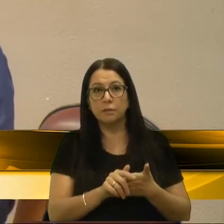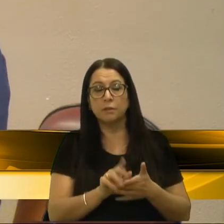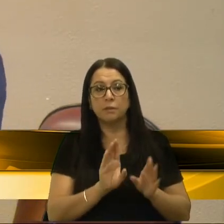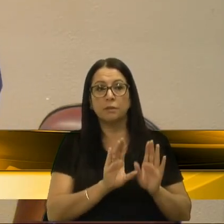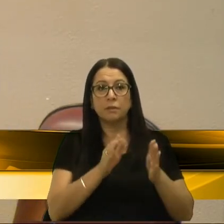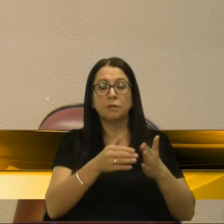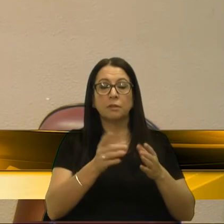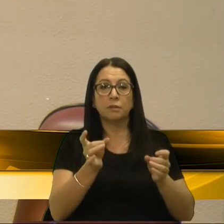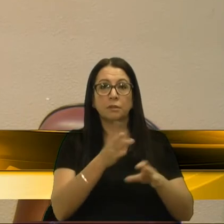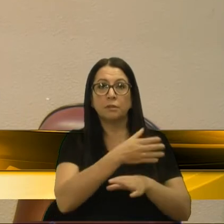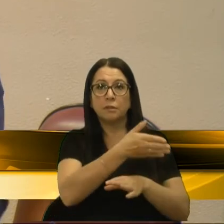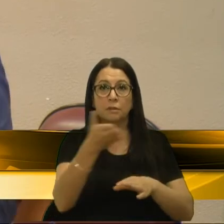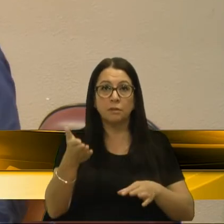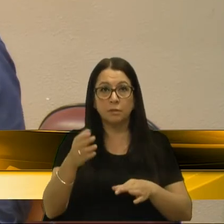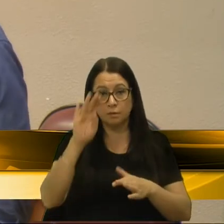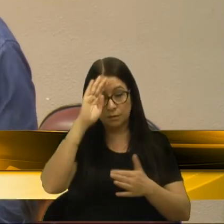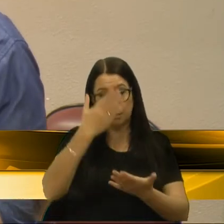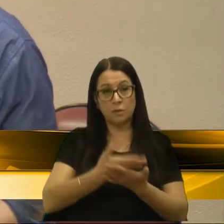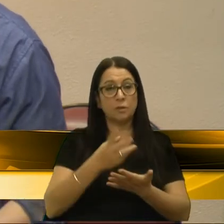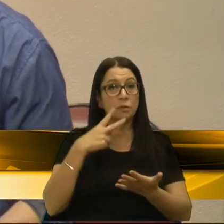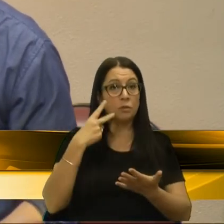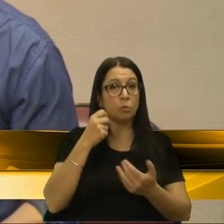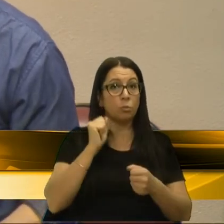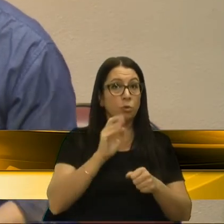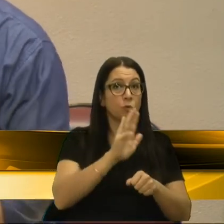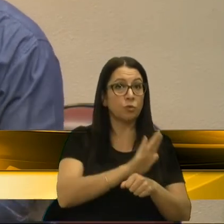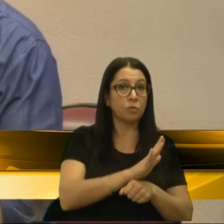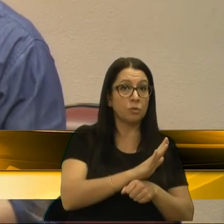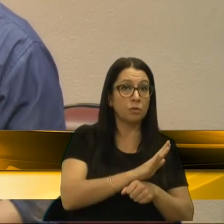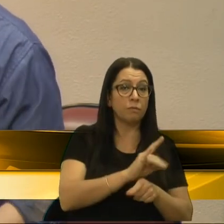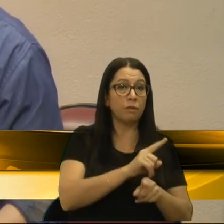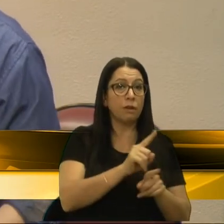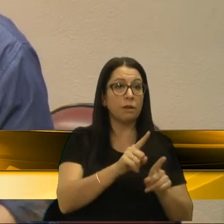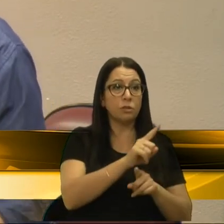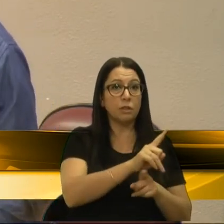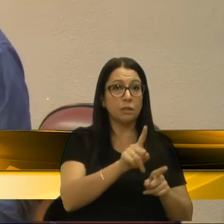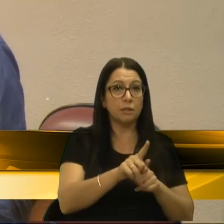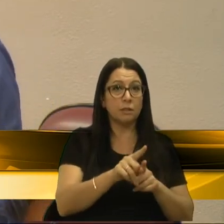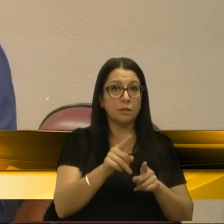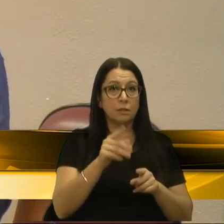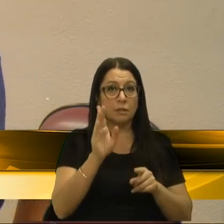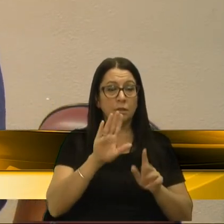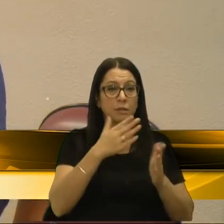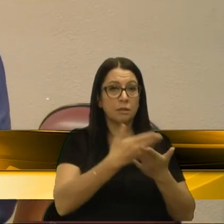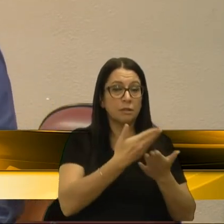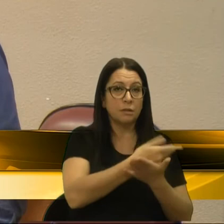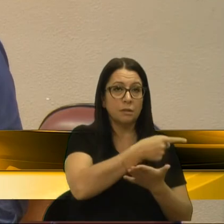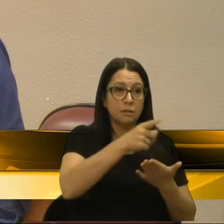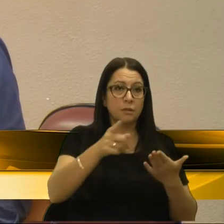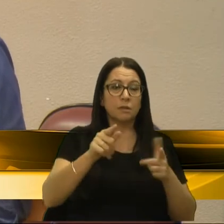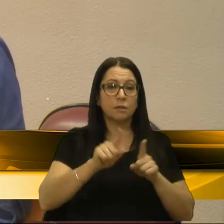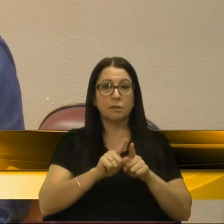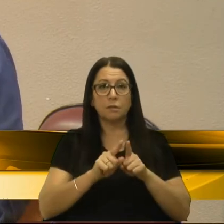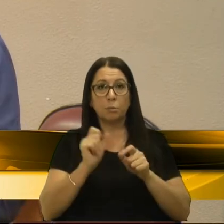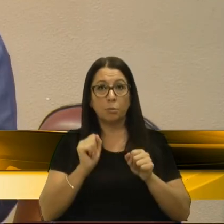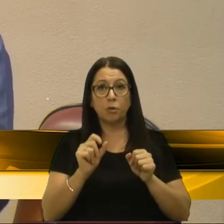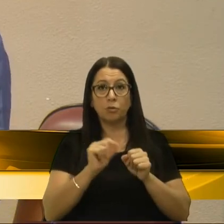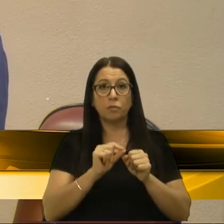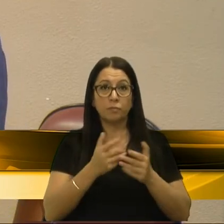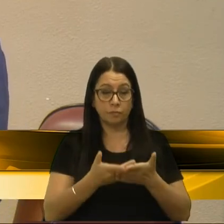comissão, né, à disposição, e acredito que todos os vereadores, para poder ajudar para essas crianças o quanto antes estar na sala de aula, que é o que a gente, né,